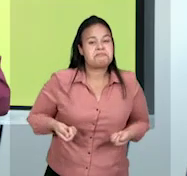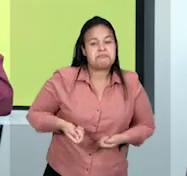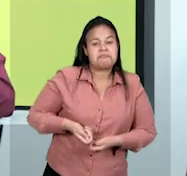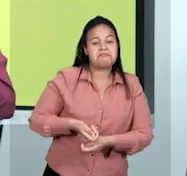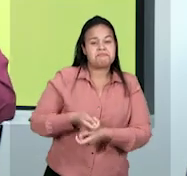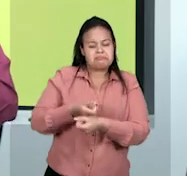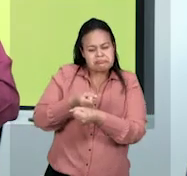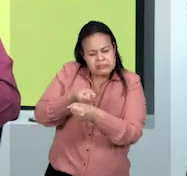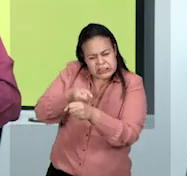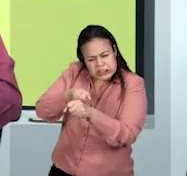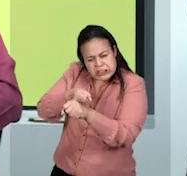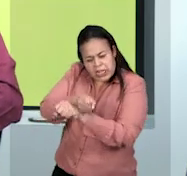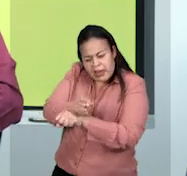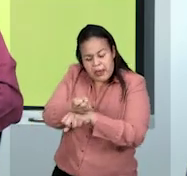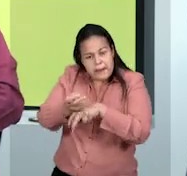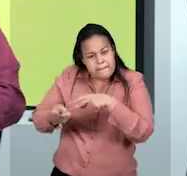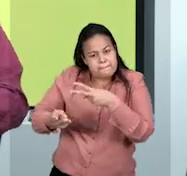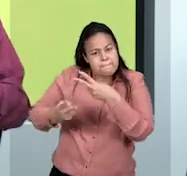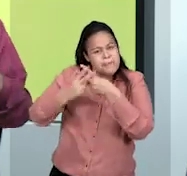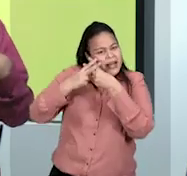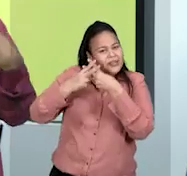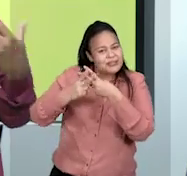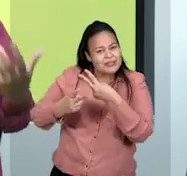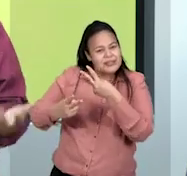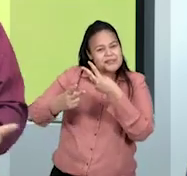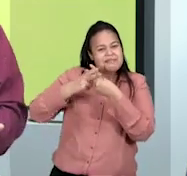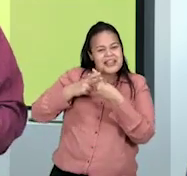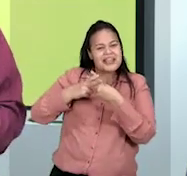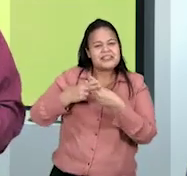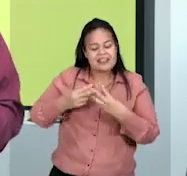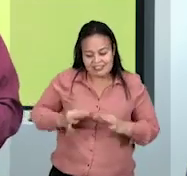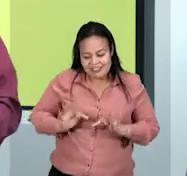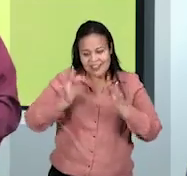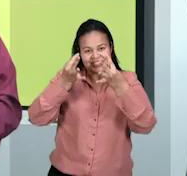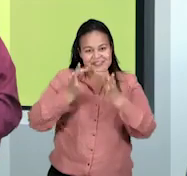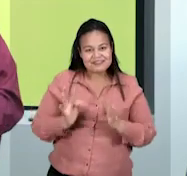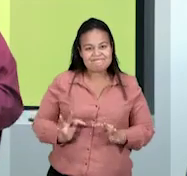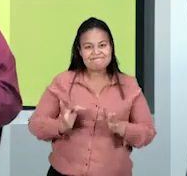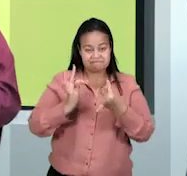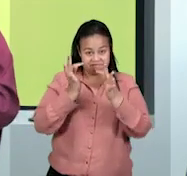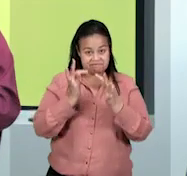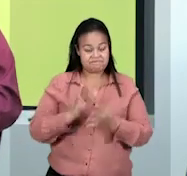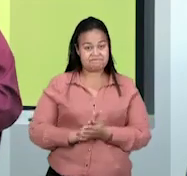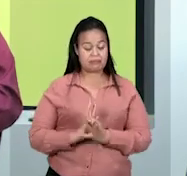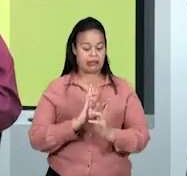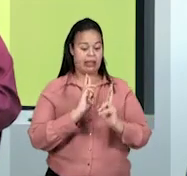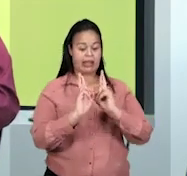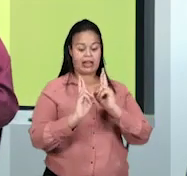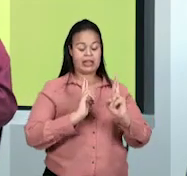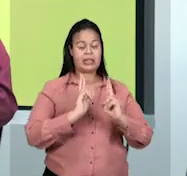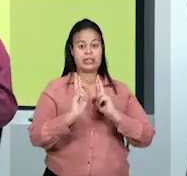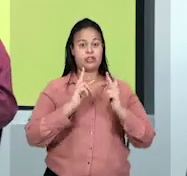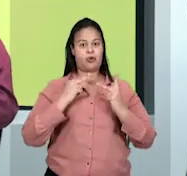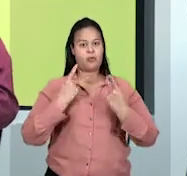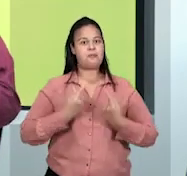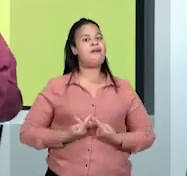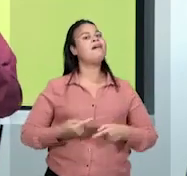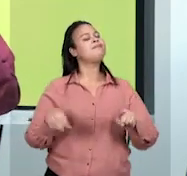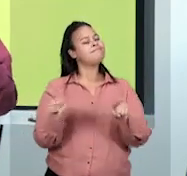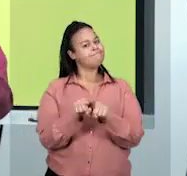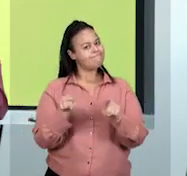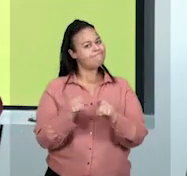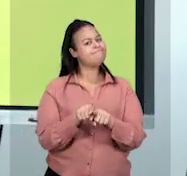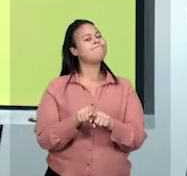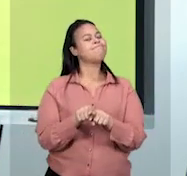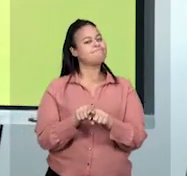escravos desta mesma tecnologia. E as relações humanas, que também são questões que estão